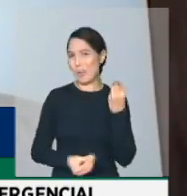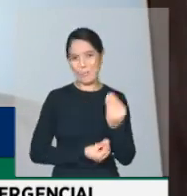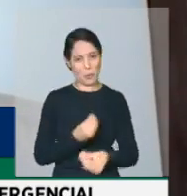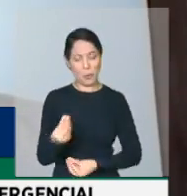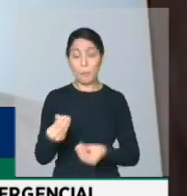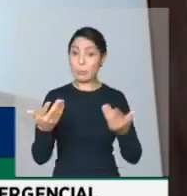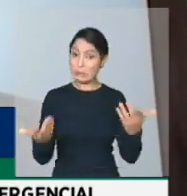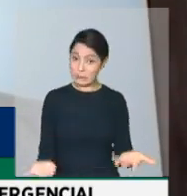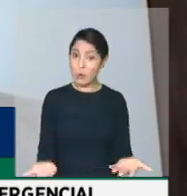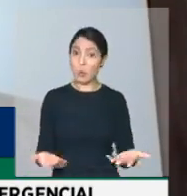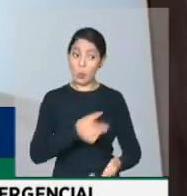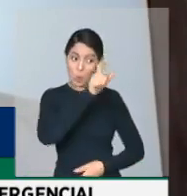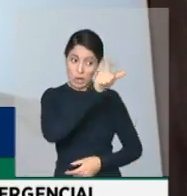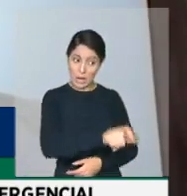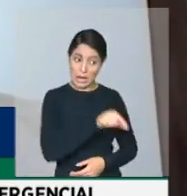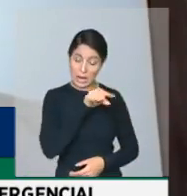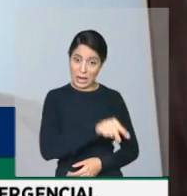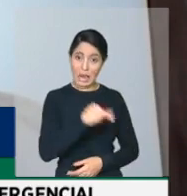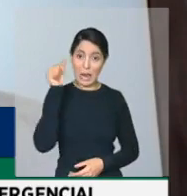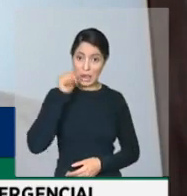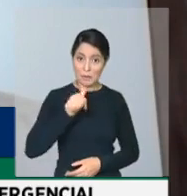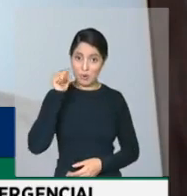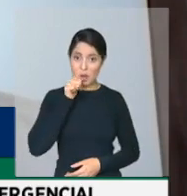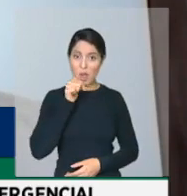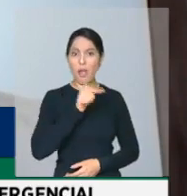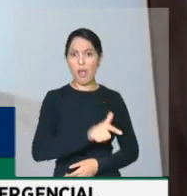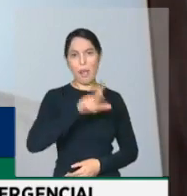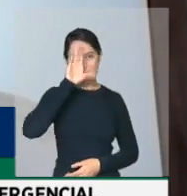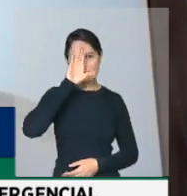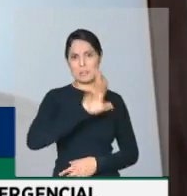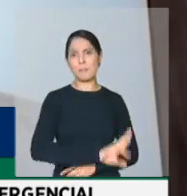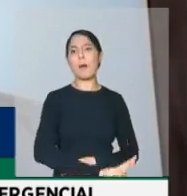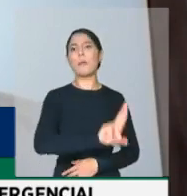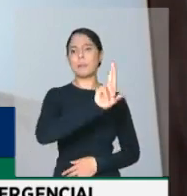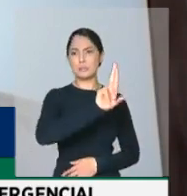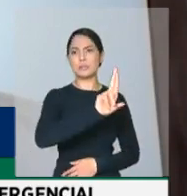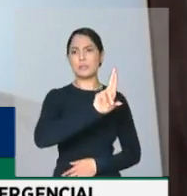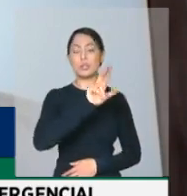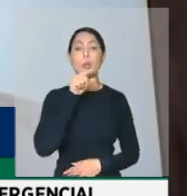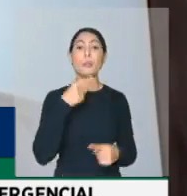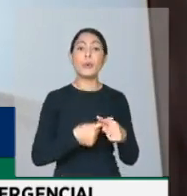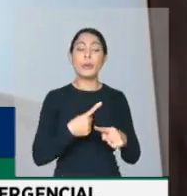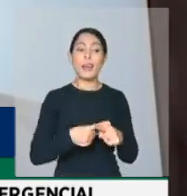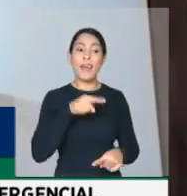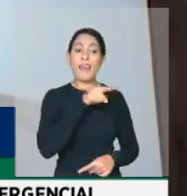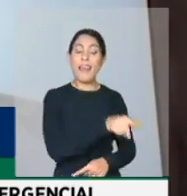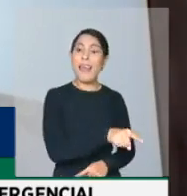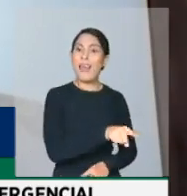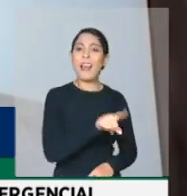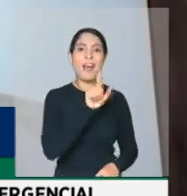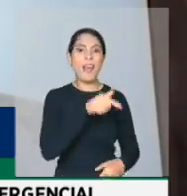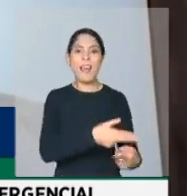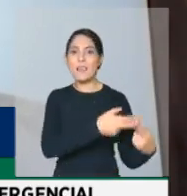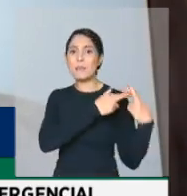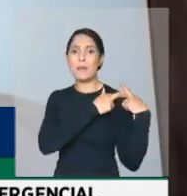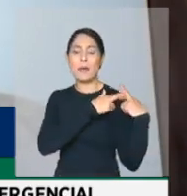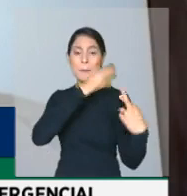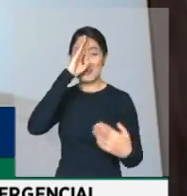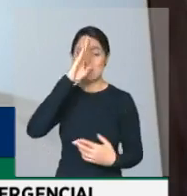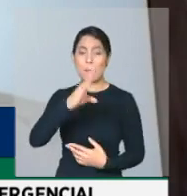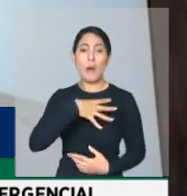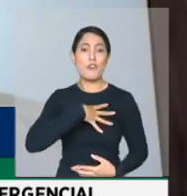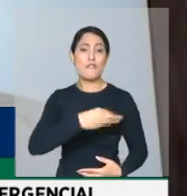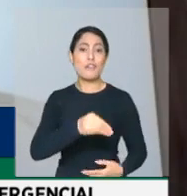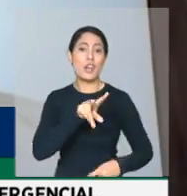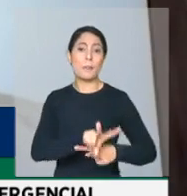pela mulher deva ser prestigiada, pois normalmente é ela que assume a maior parte da responsabilidade pelo cuidado com os filhos,